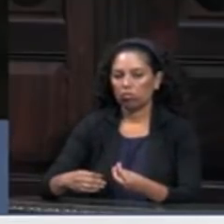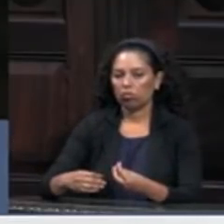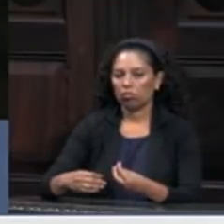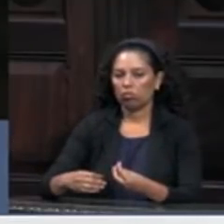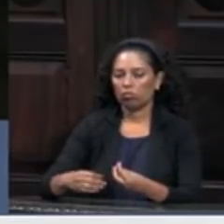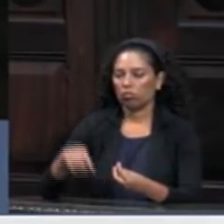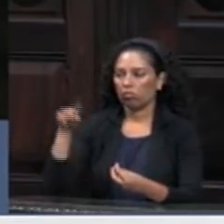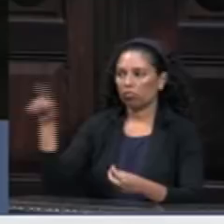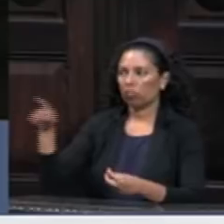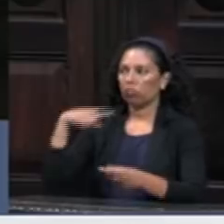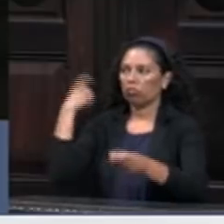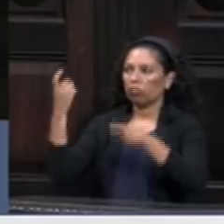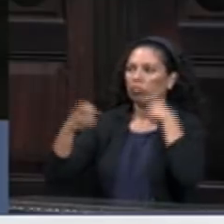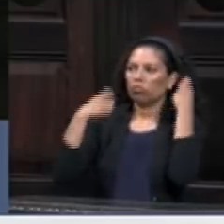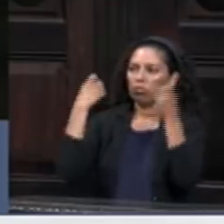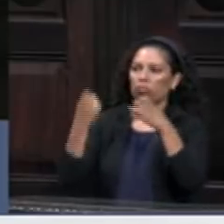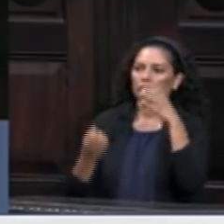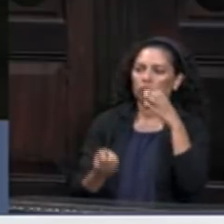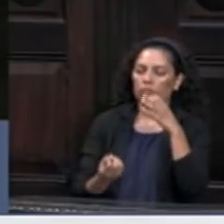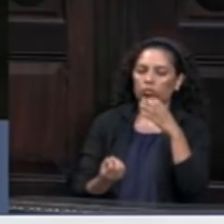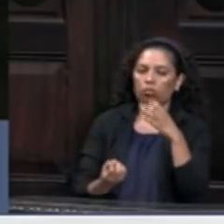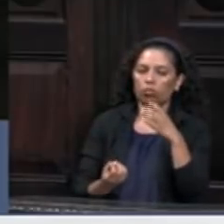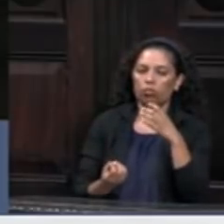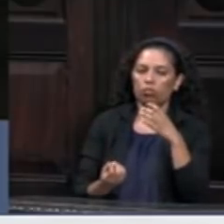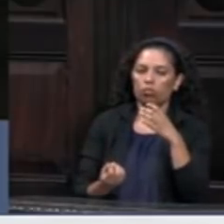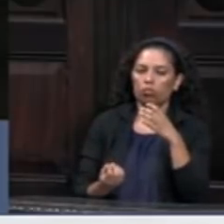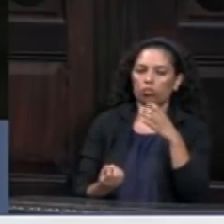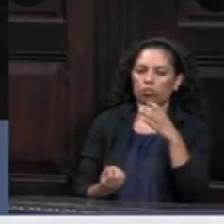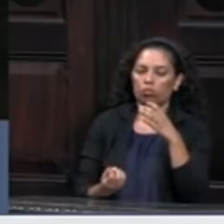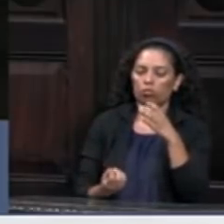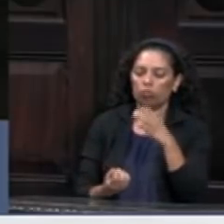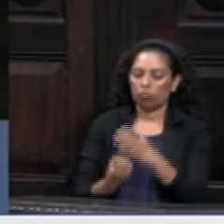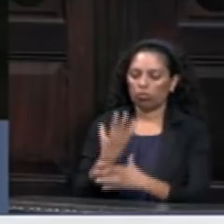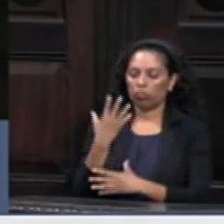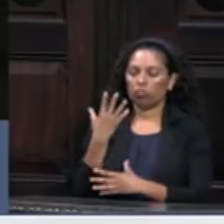de criar uma secretaria de segurança